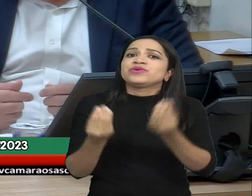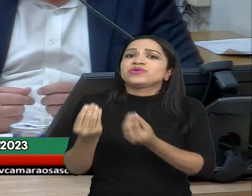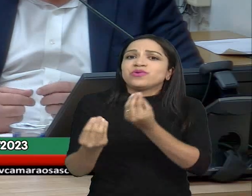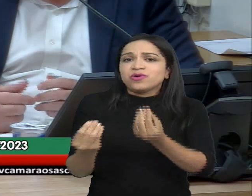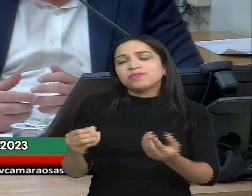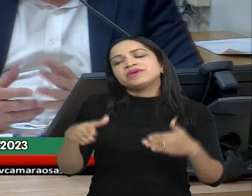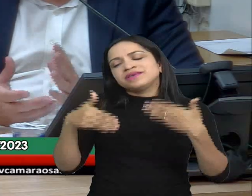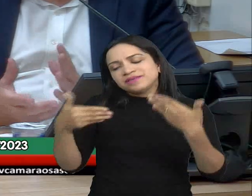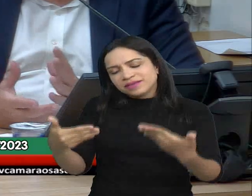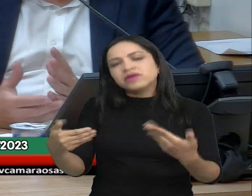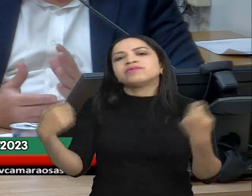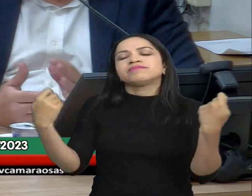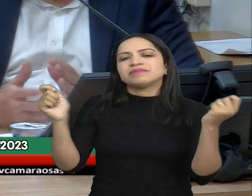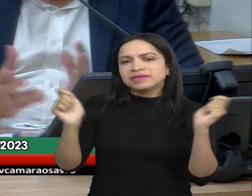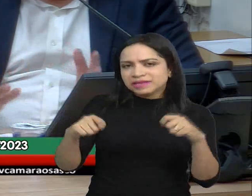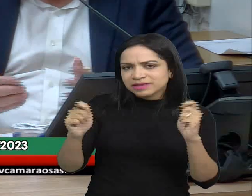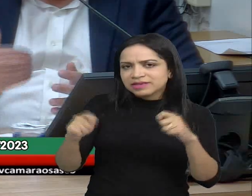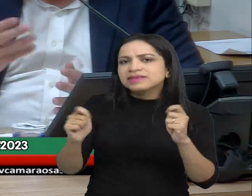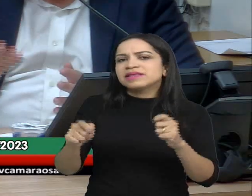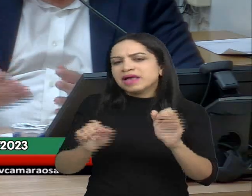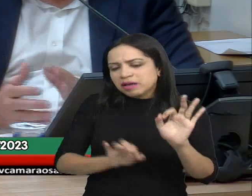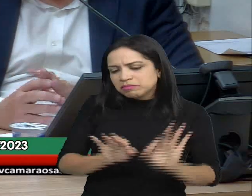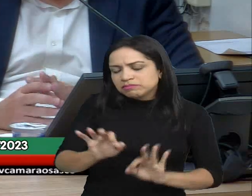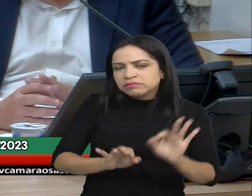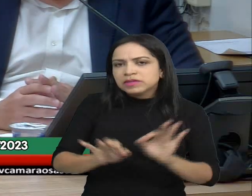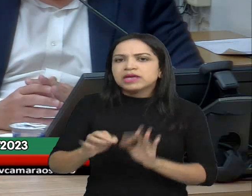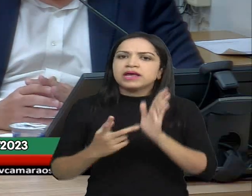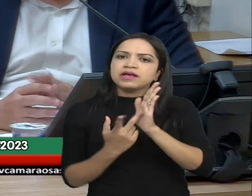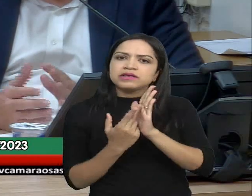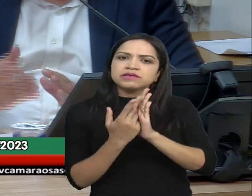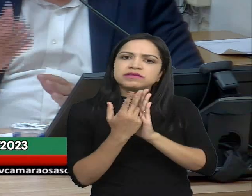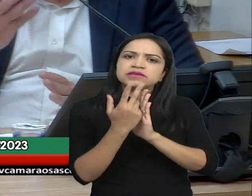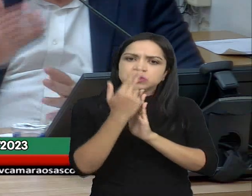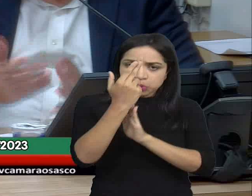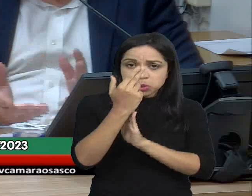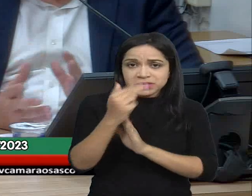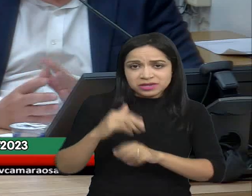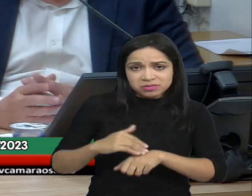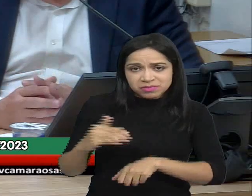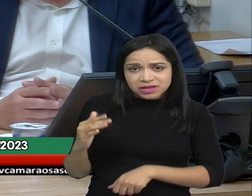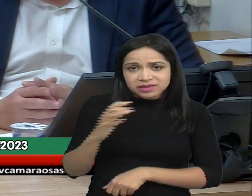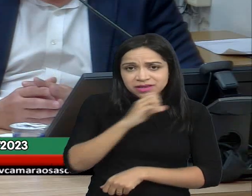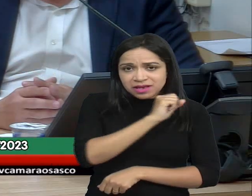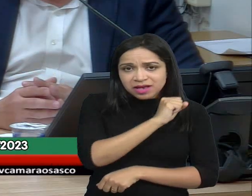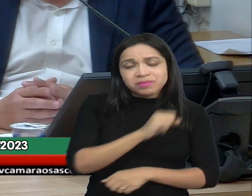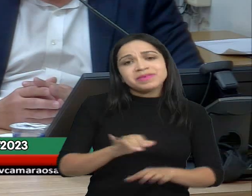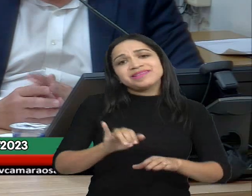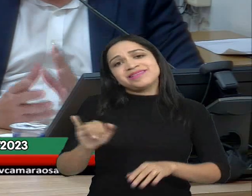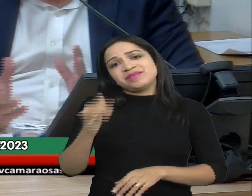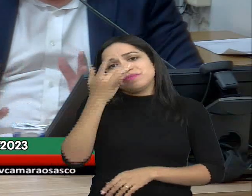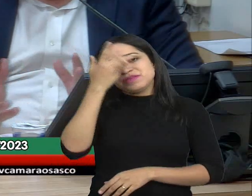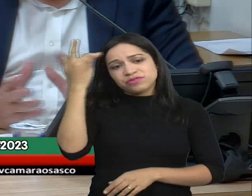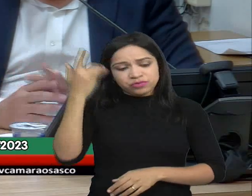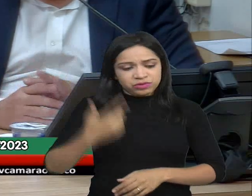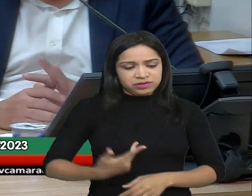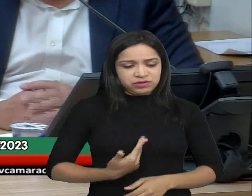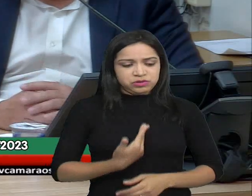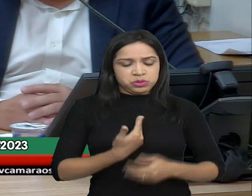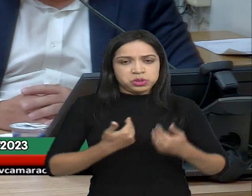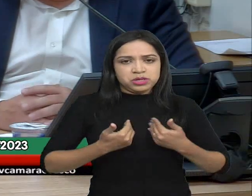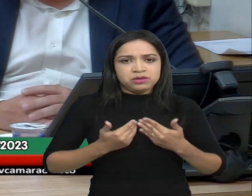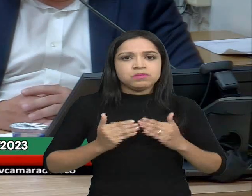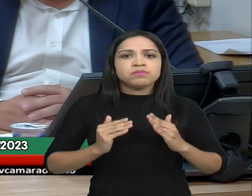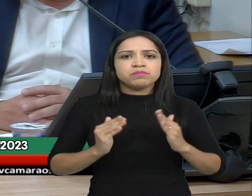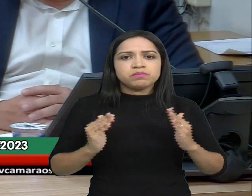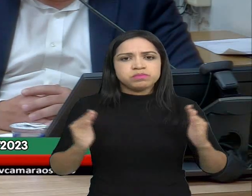stent percutâneo, o paciente sai mais rápido, consegue voltar, mas o paciente com o peito aberto também, em 2, 3 meses, ele já